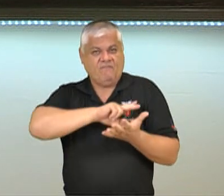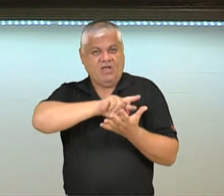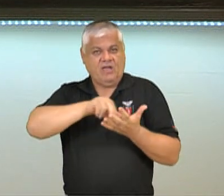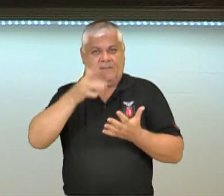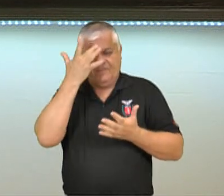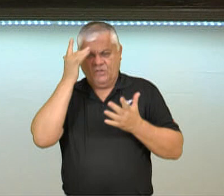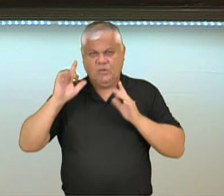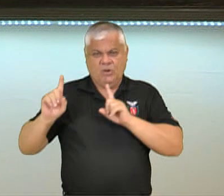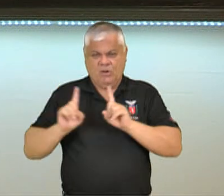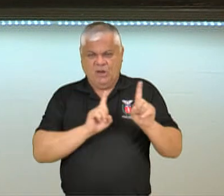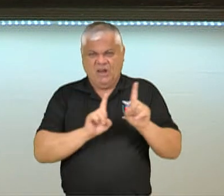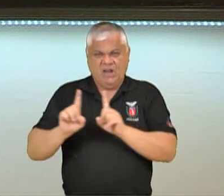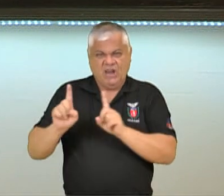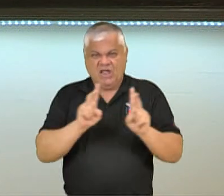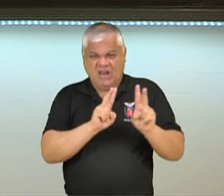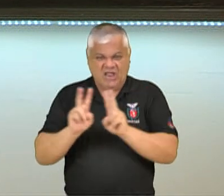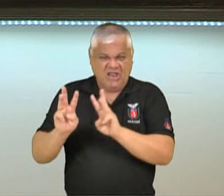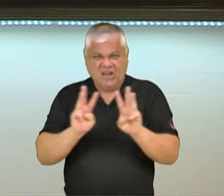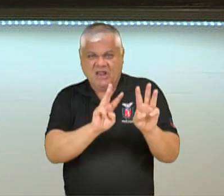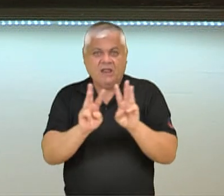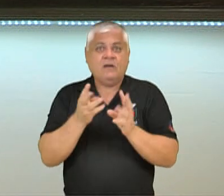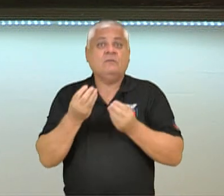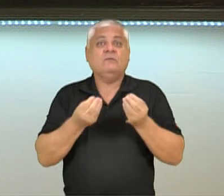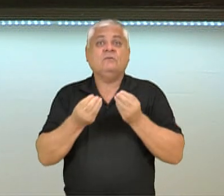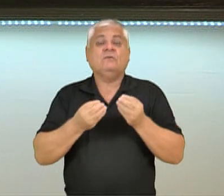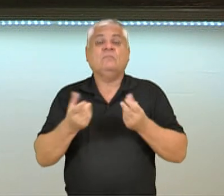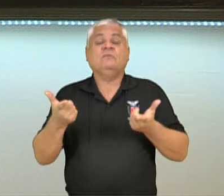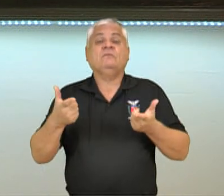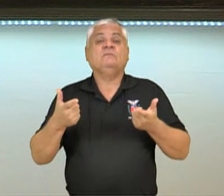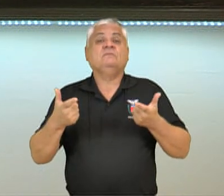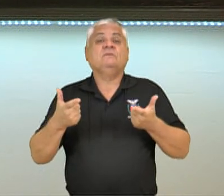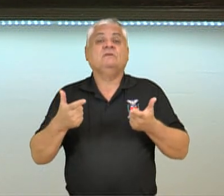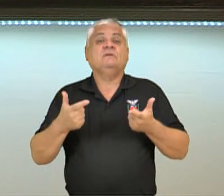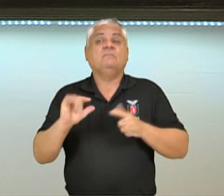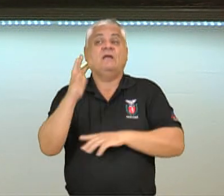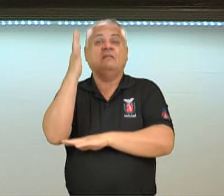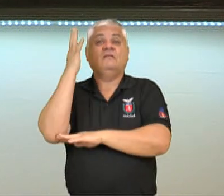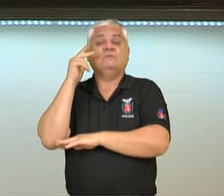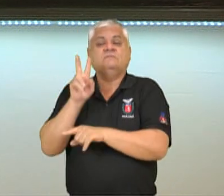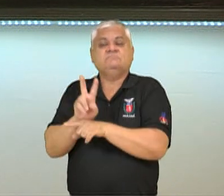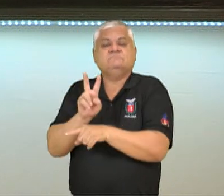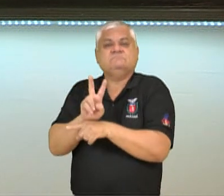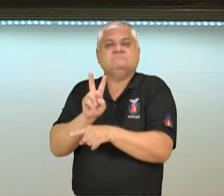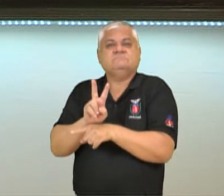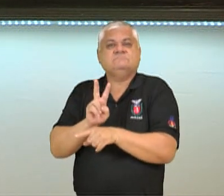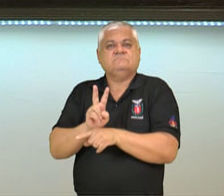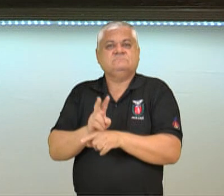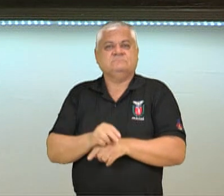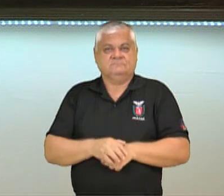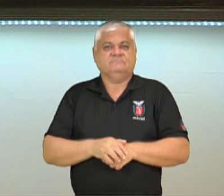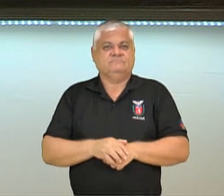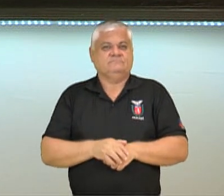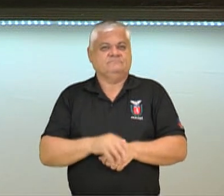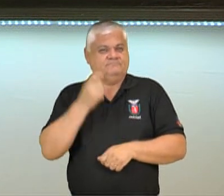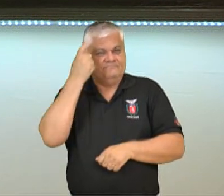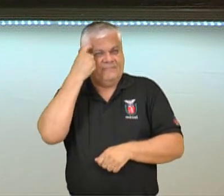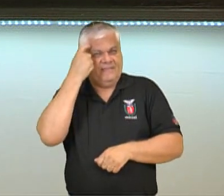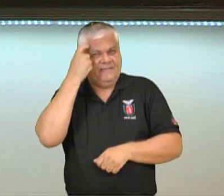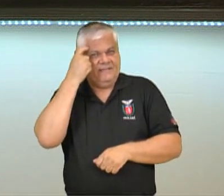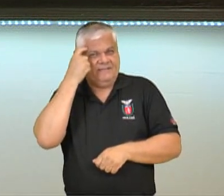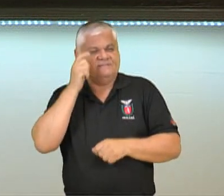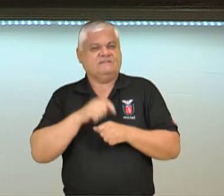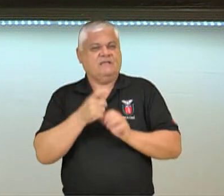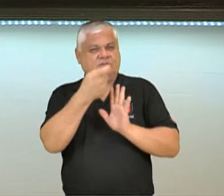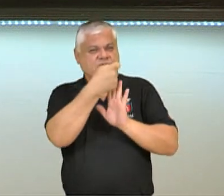pessoas, como que a prova pode acontecer sem que a natureza seja prejudicada? Pense aí